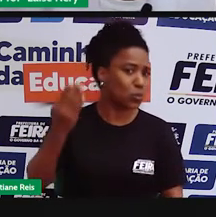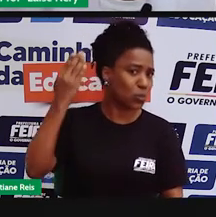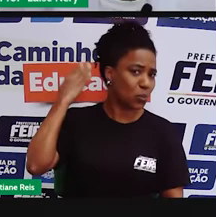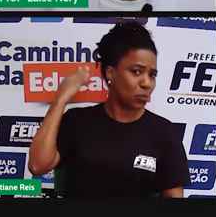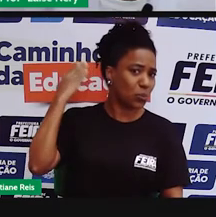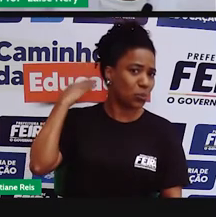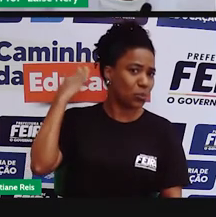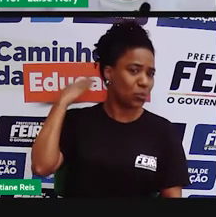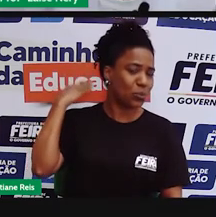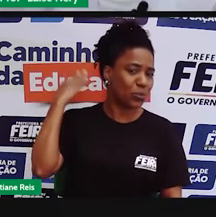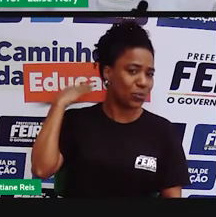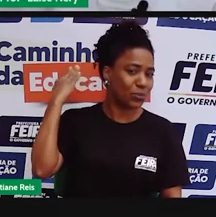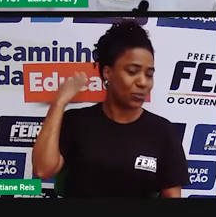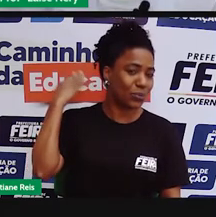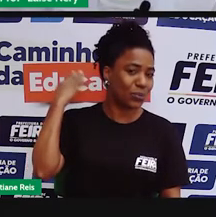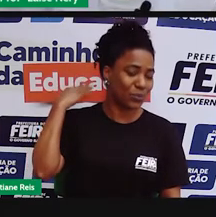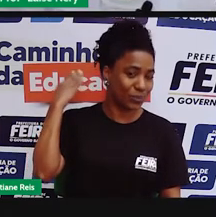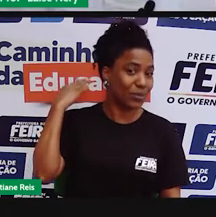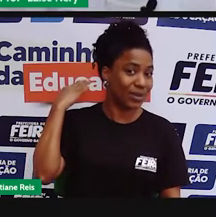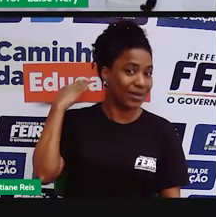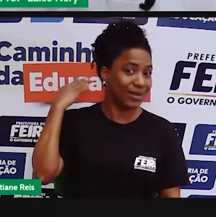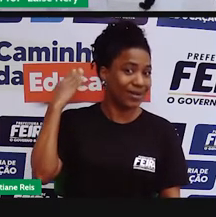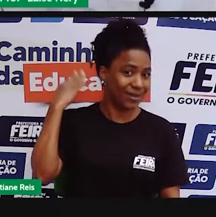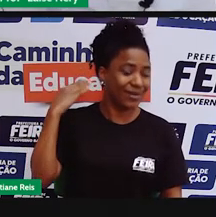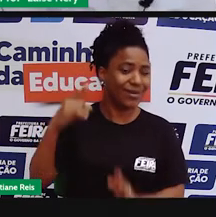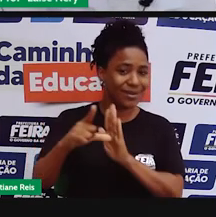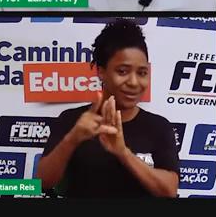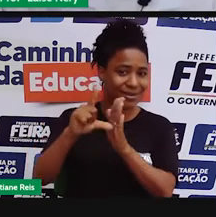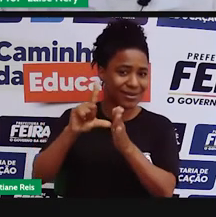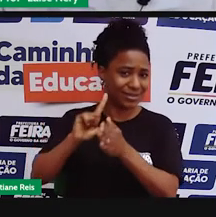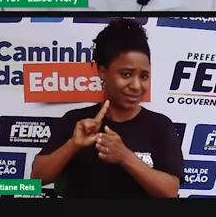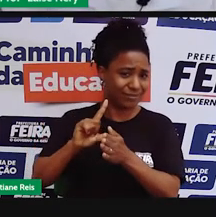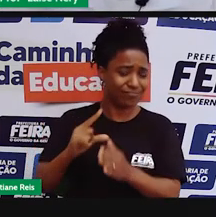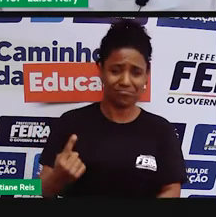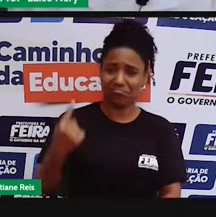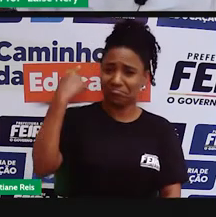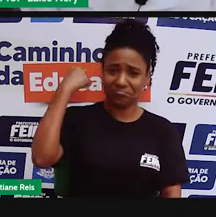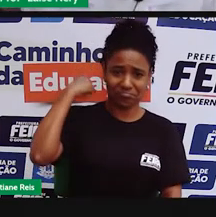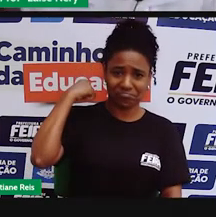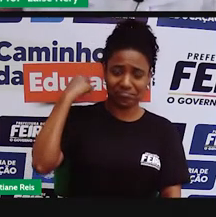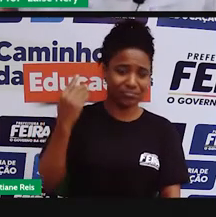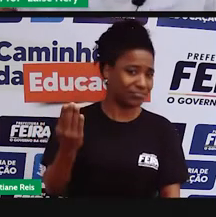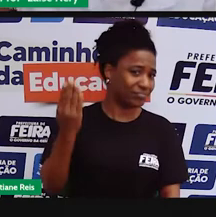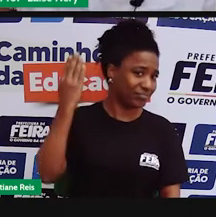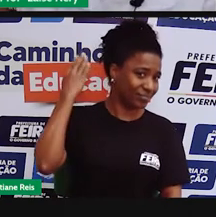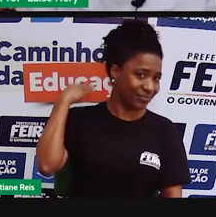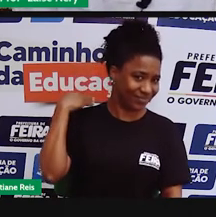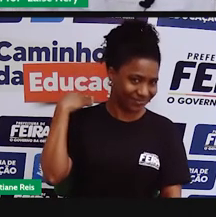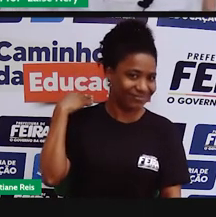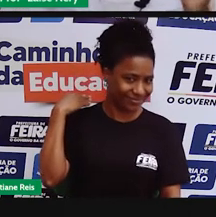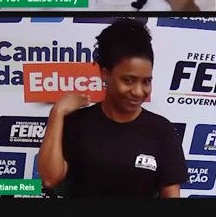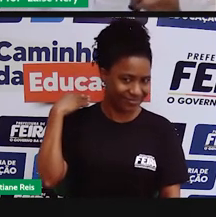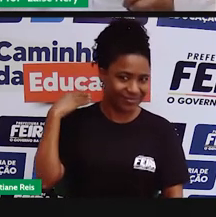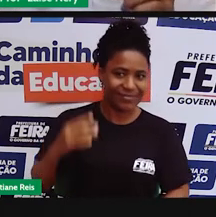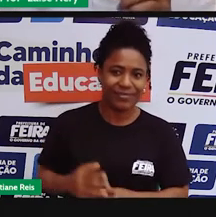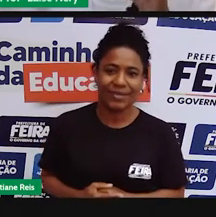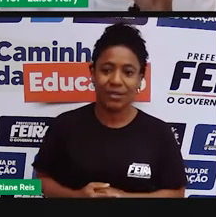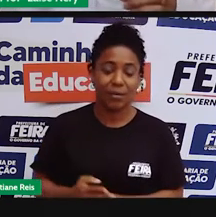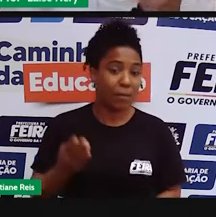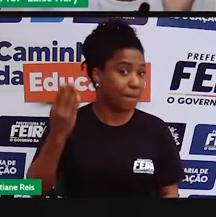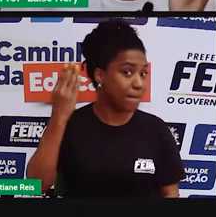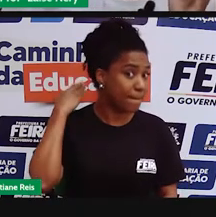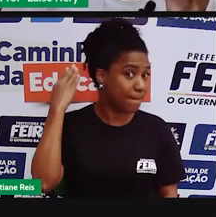ocorreu antes do momento em que se fala. Ou seja, uma coisa que já aconteceu e já passou. Por isso é passado. E o